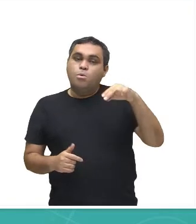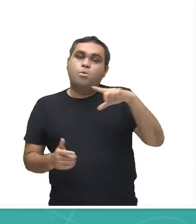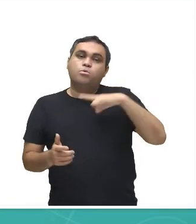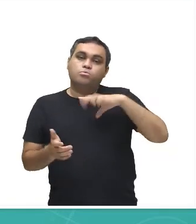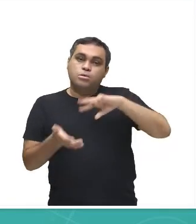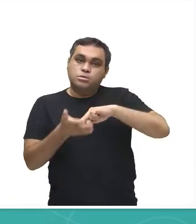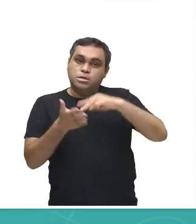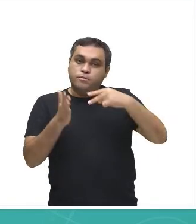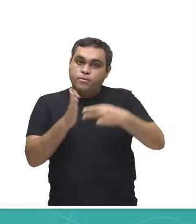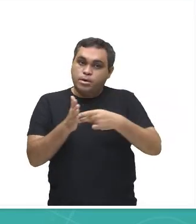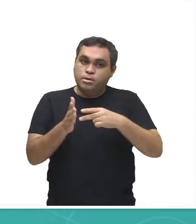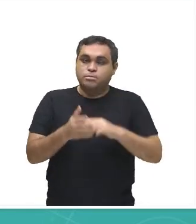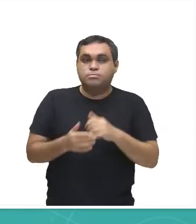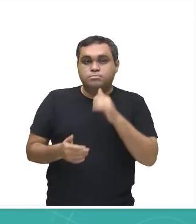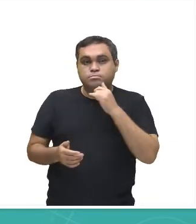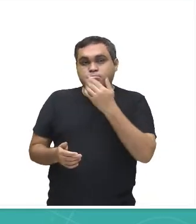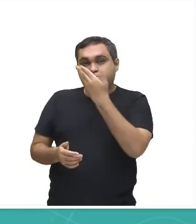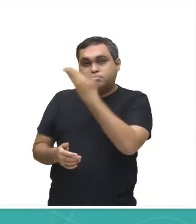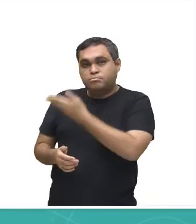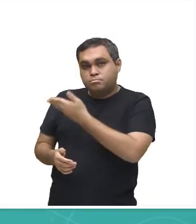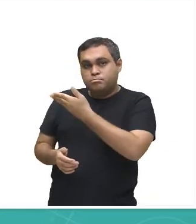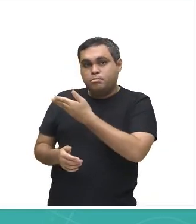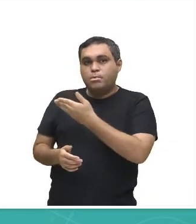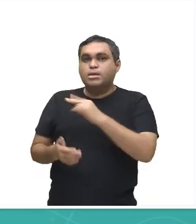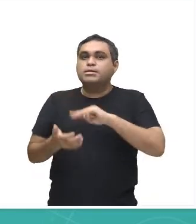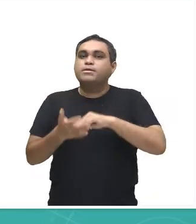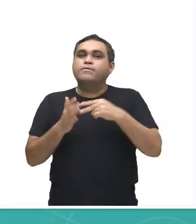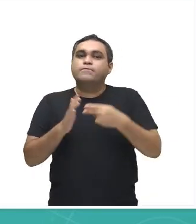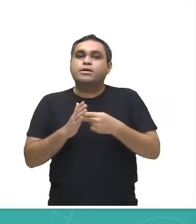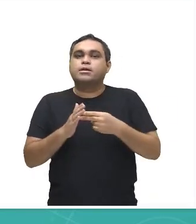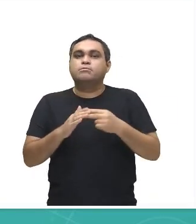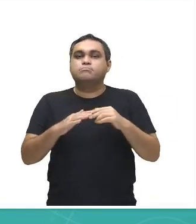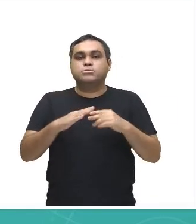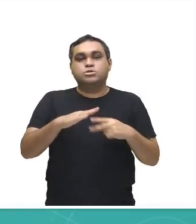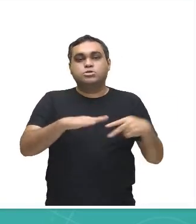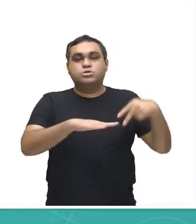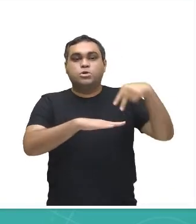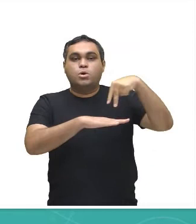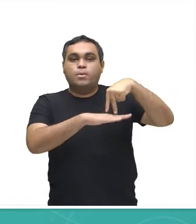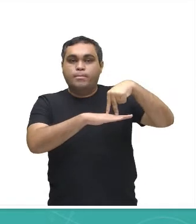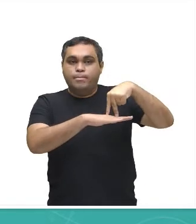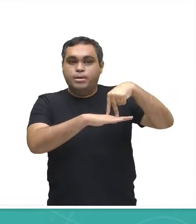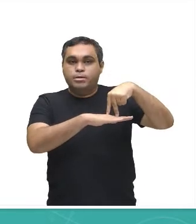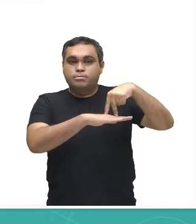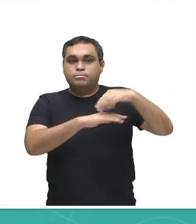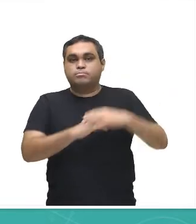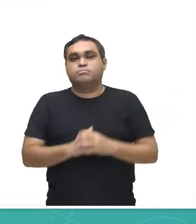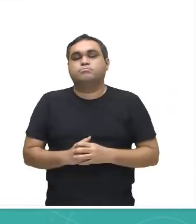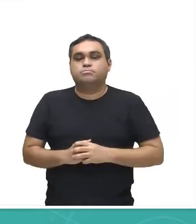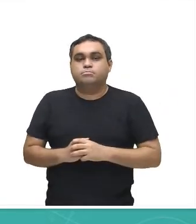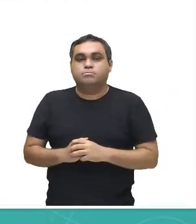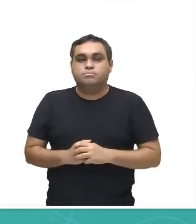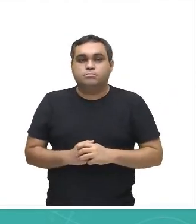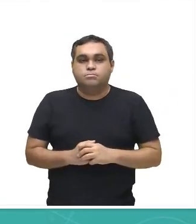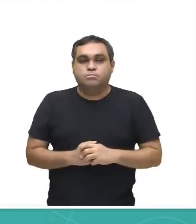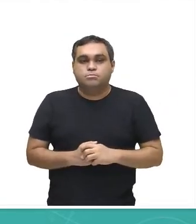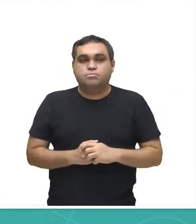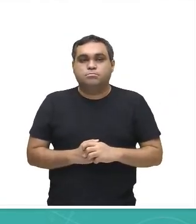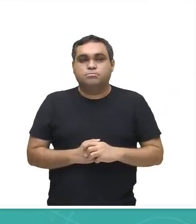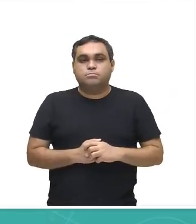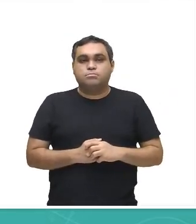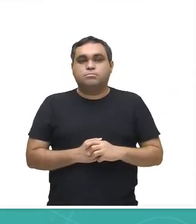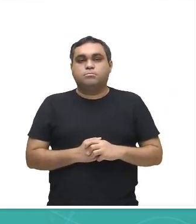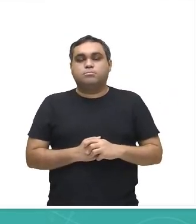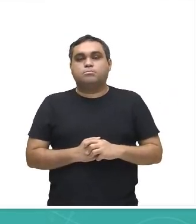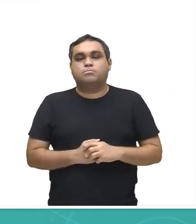aqui, ó. Então, sobre, né? No, na, tem essa questão de cada vez que você for